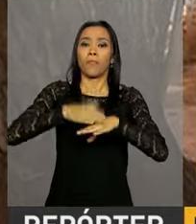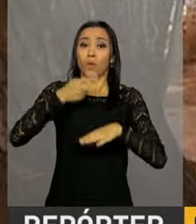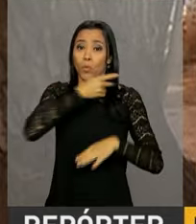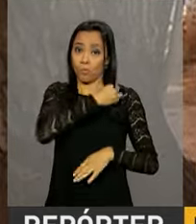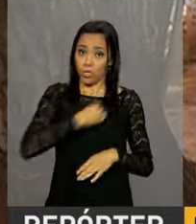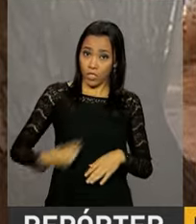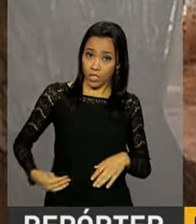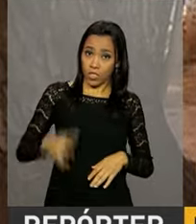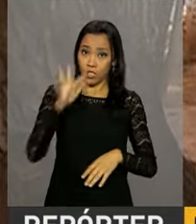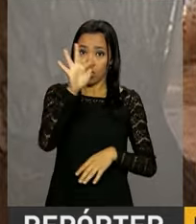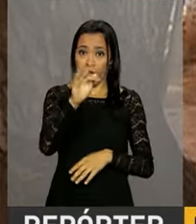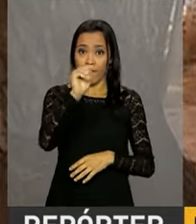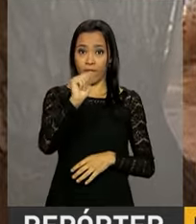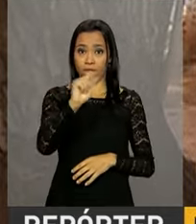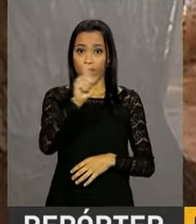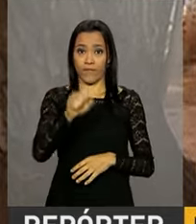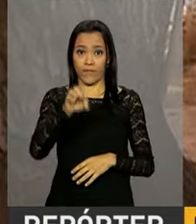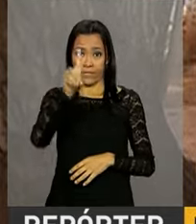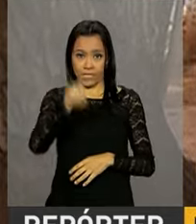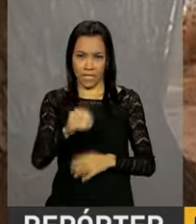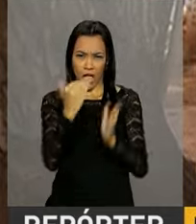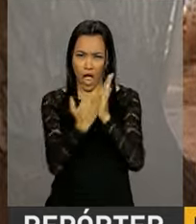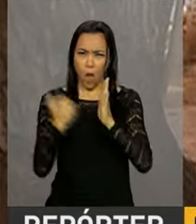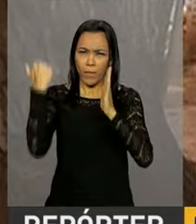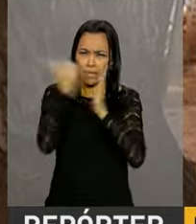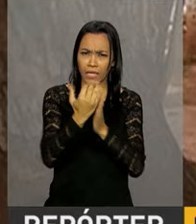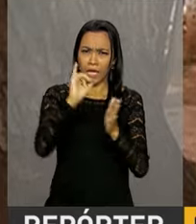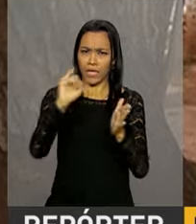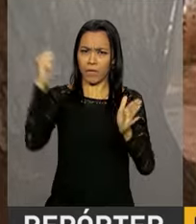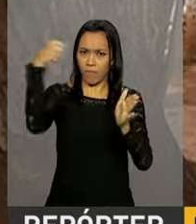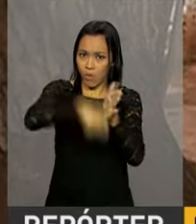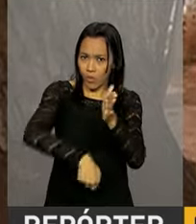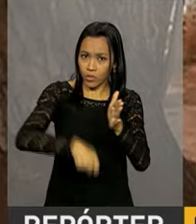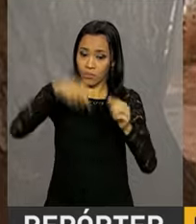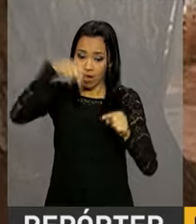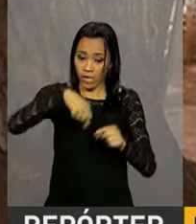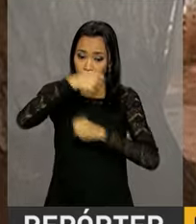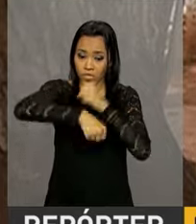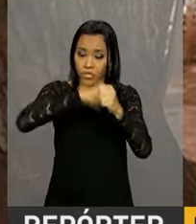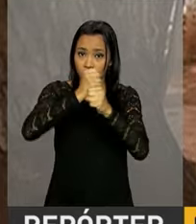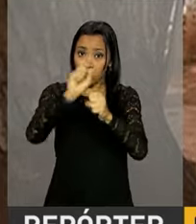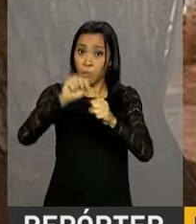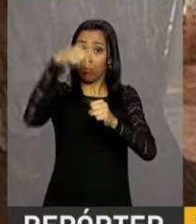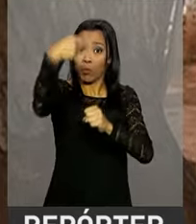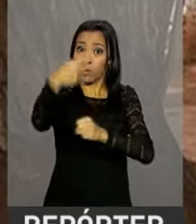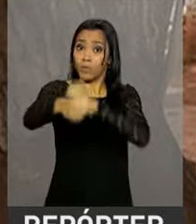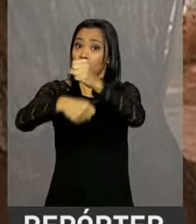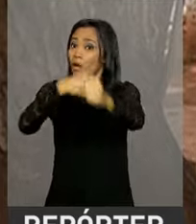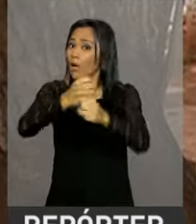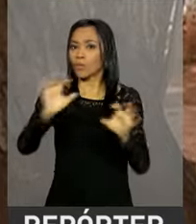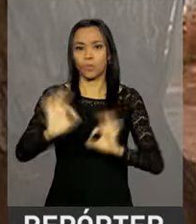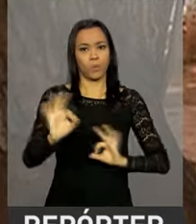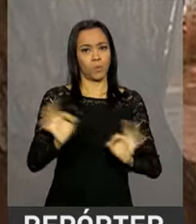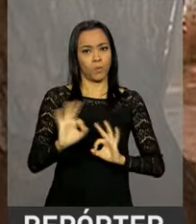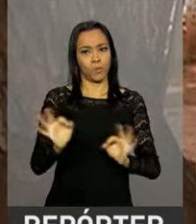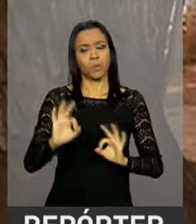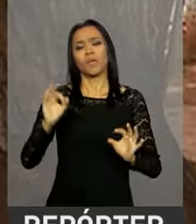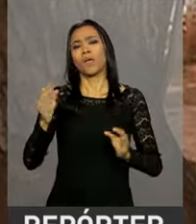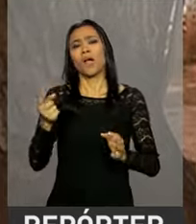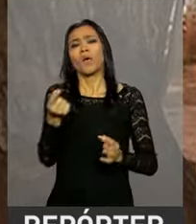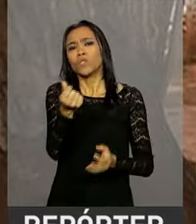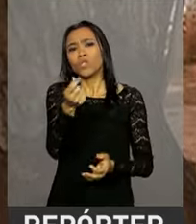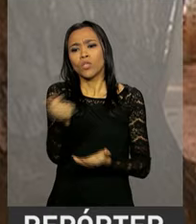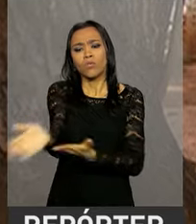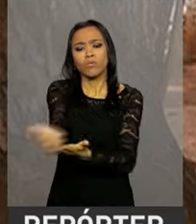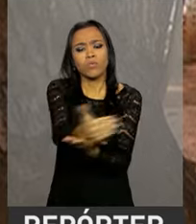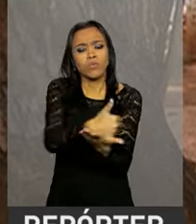impostos não está nas previsões do governo nem para este, nem para o próximo ano. A arrecadação deve aumentar com o